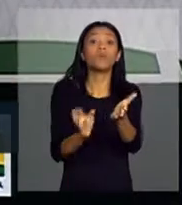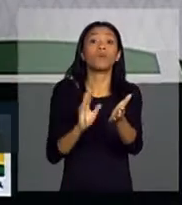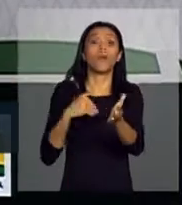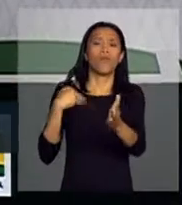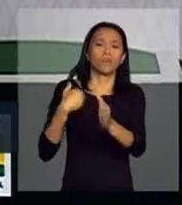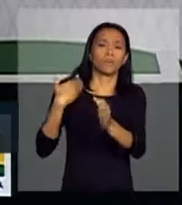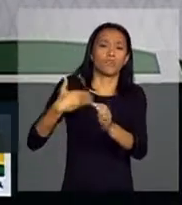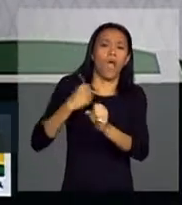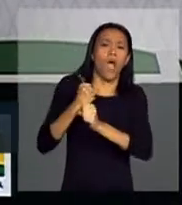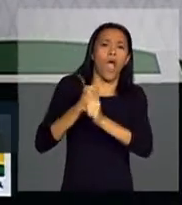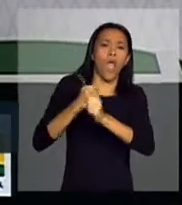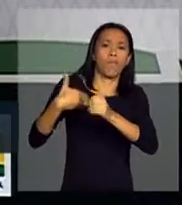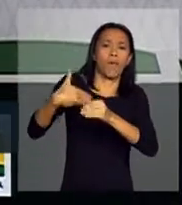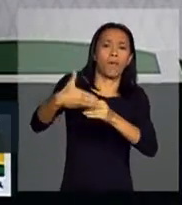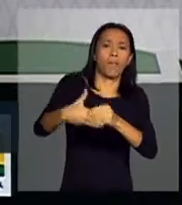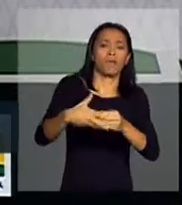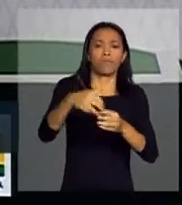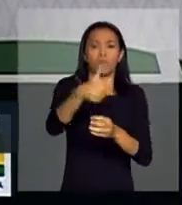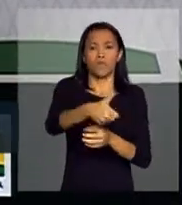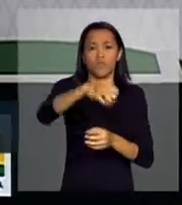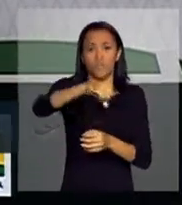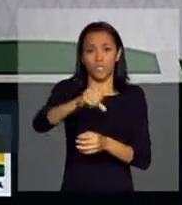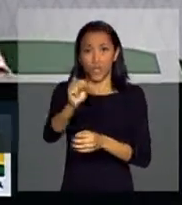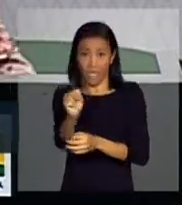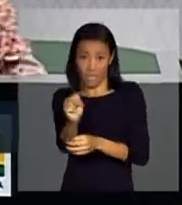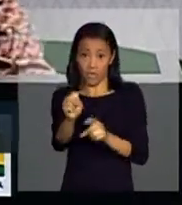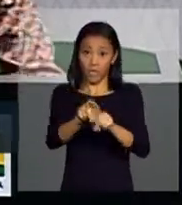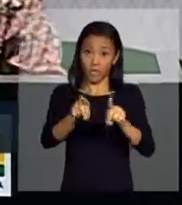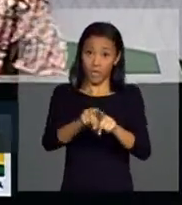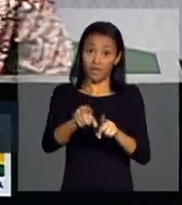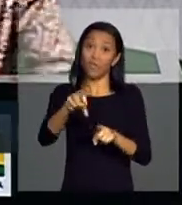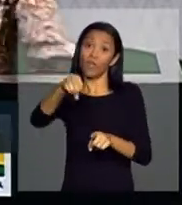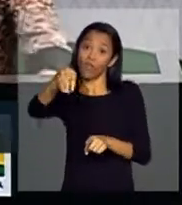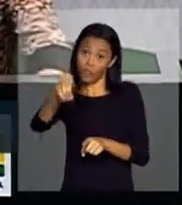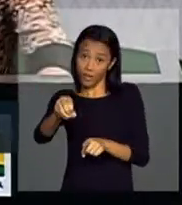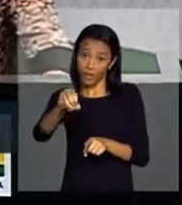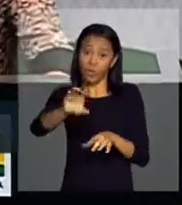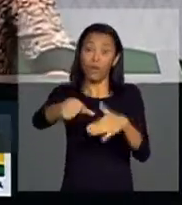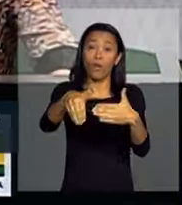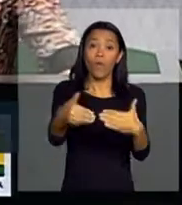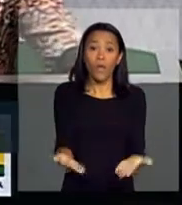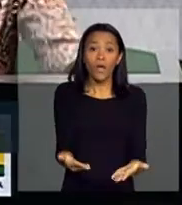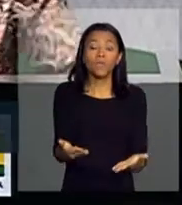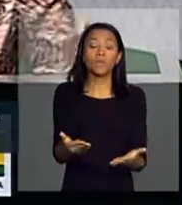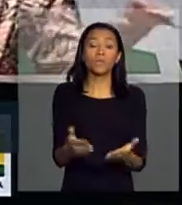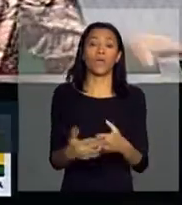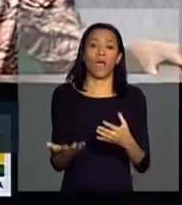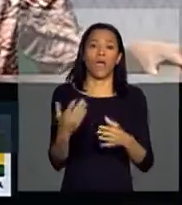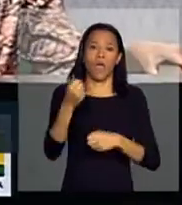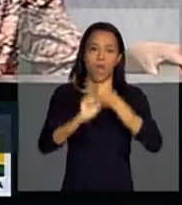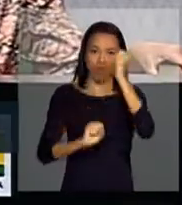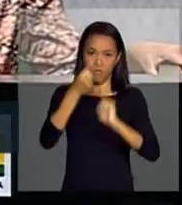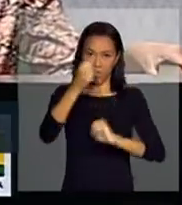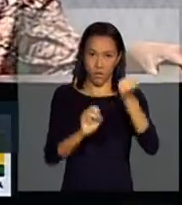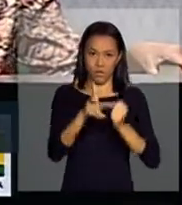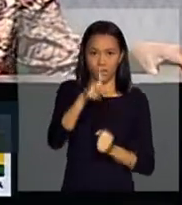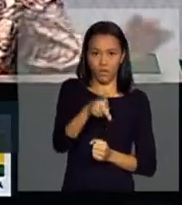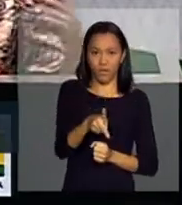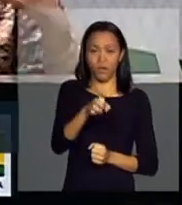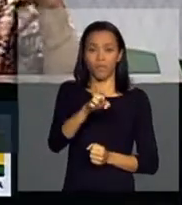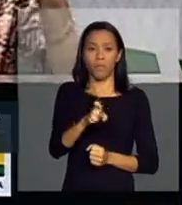dos anos 80 e 90 quando a Petrobras voltou